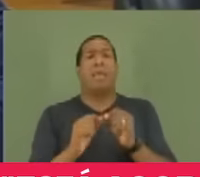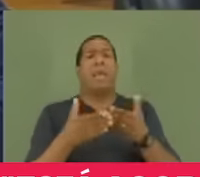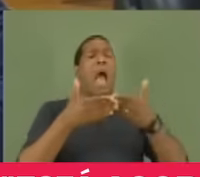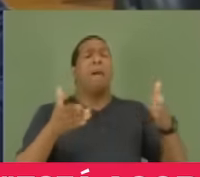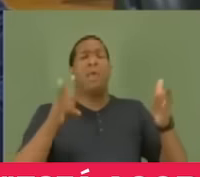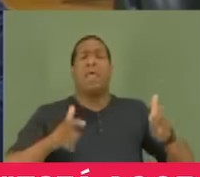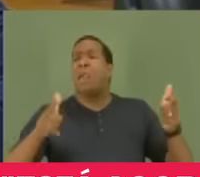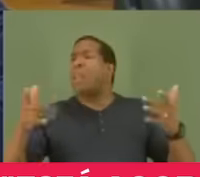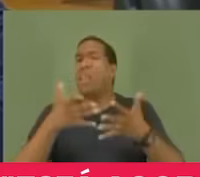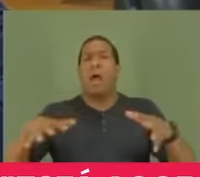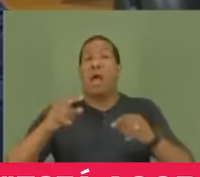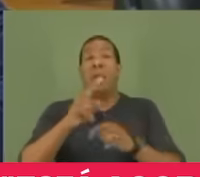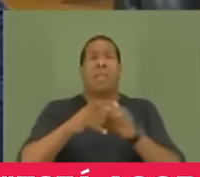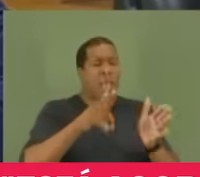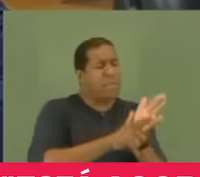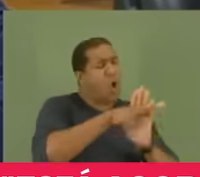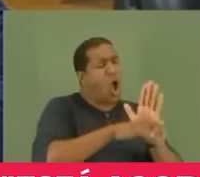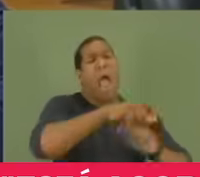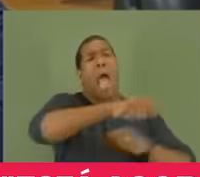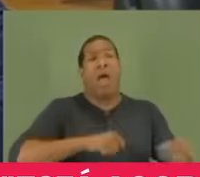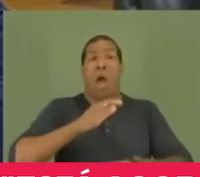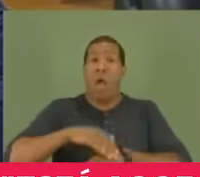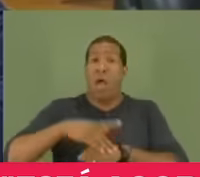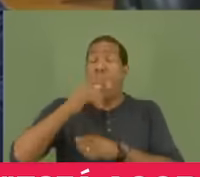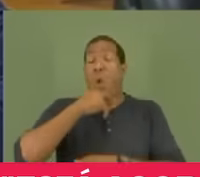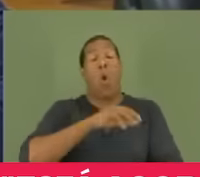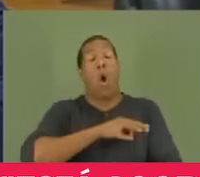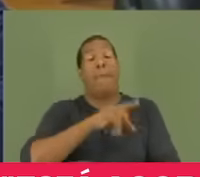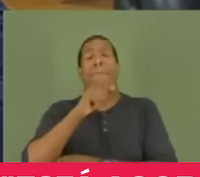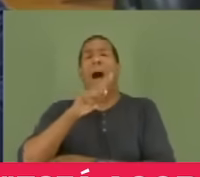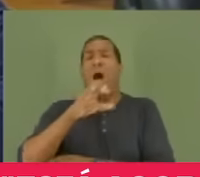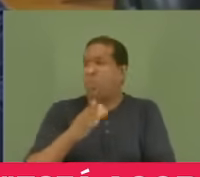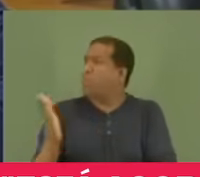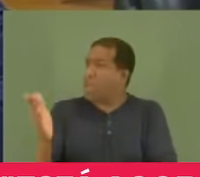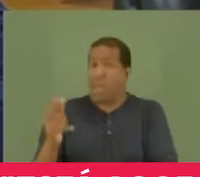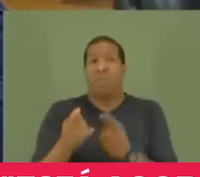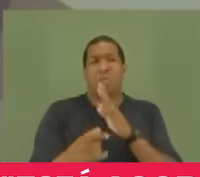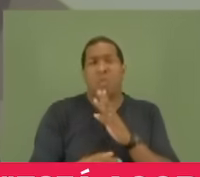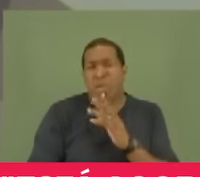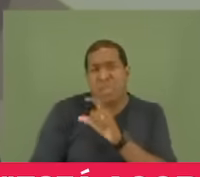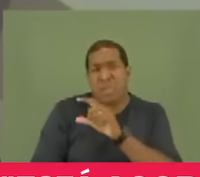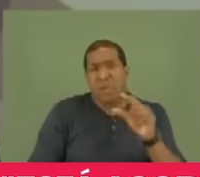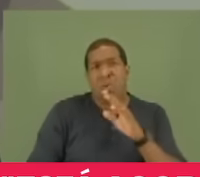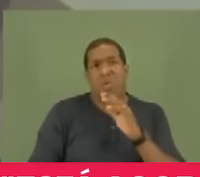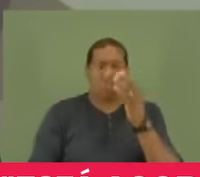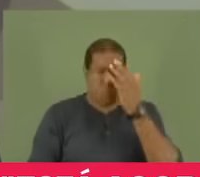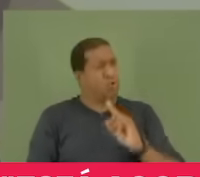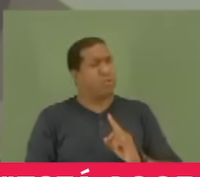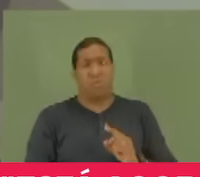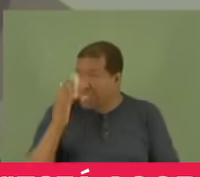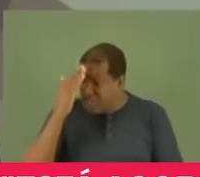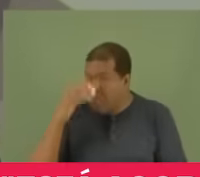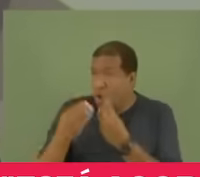esplanada, portanto, quem rasgou esse protocolo foi o senhor coronel Paulo José. O senhor teve conhecimento dessa frase? Não tive. O senhor sabe